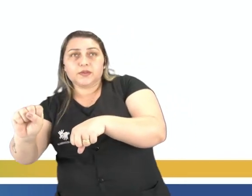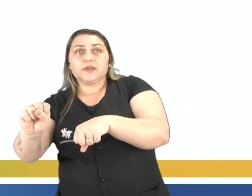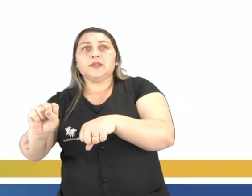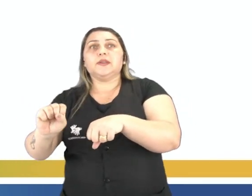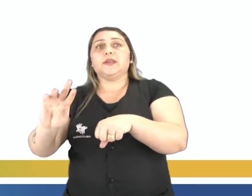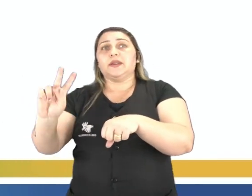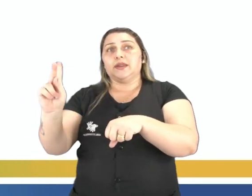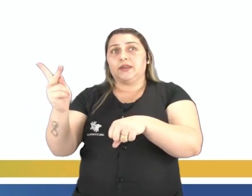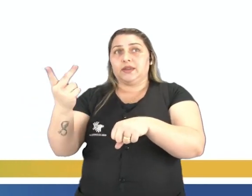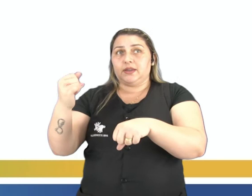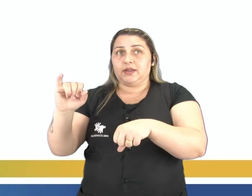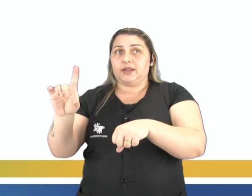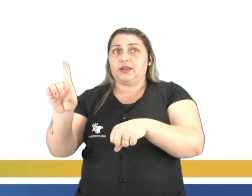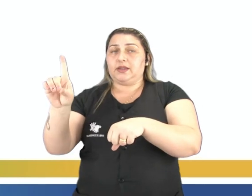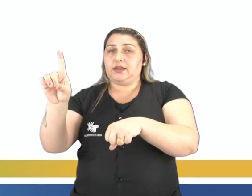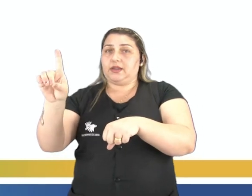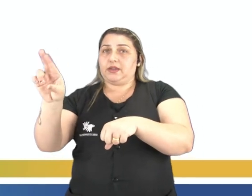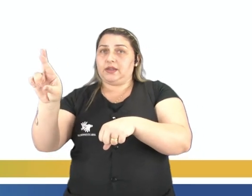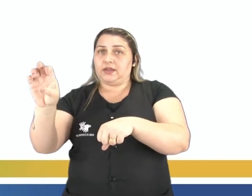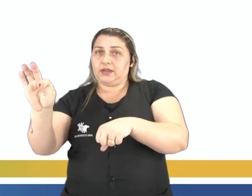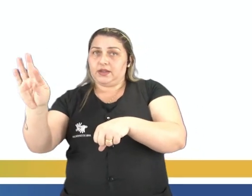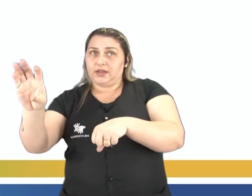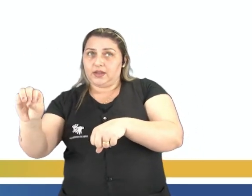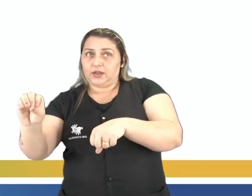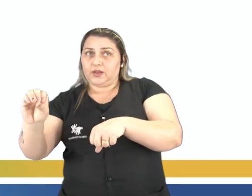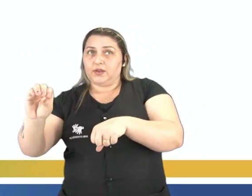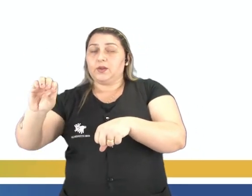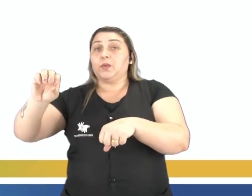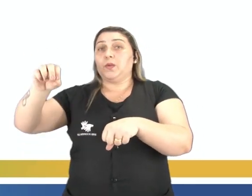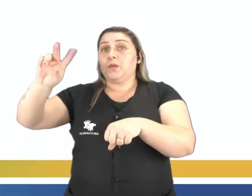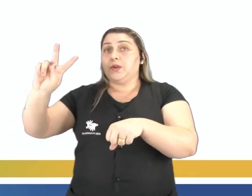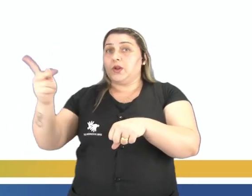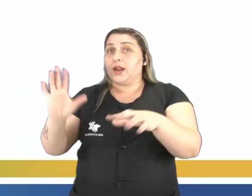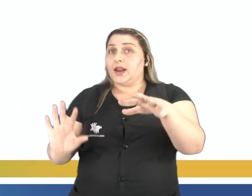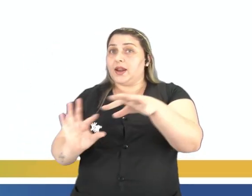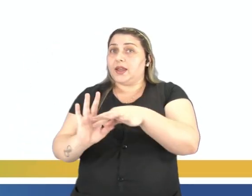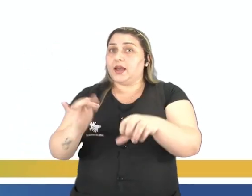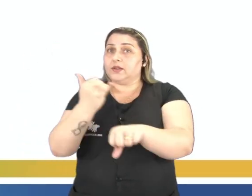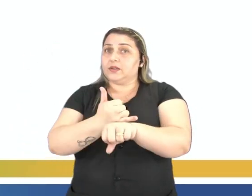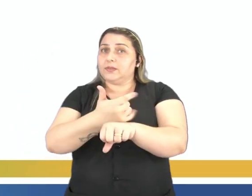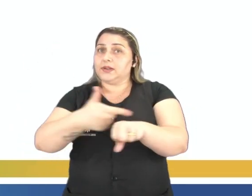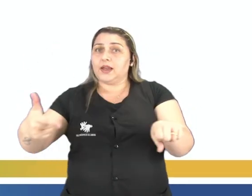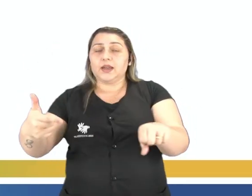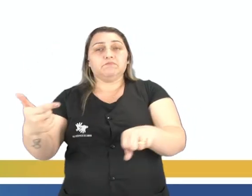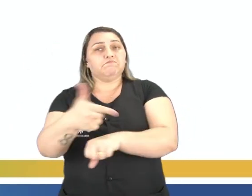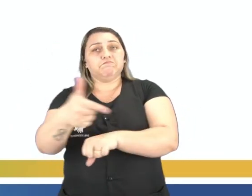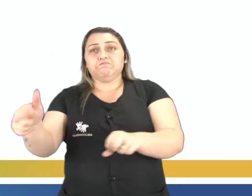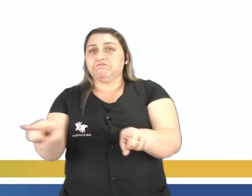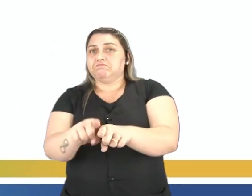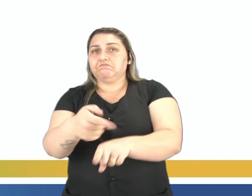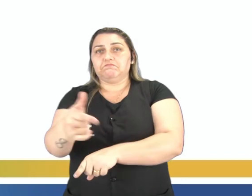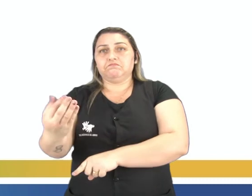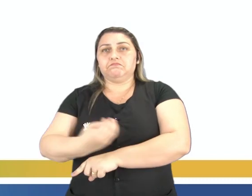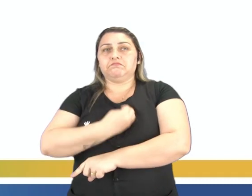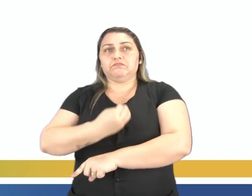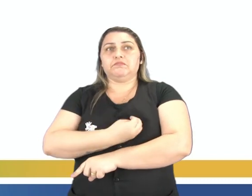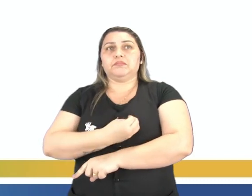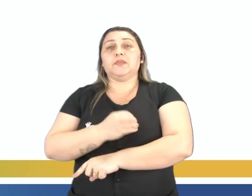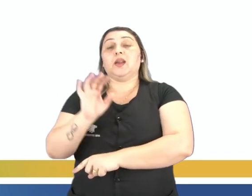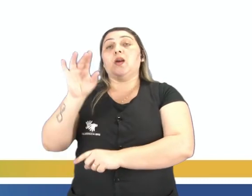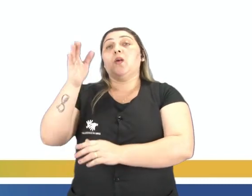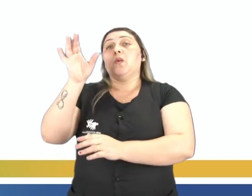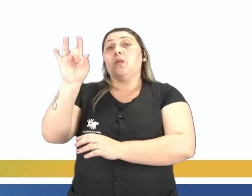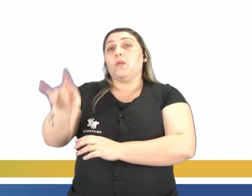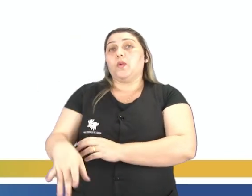Hidreto metálico é quando a gente tem o hidrogênio ligado aos metais, então aqui a gente também não tem a presença do hidrogênio e